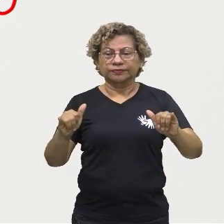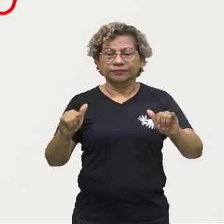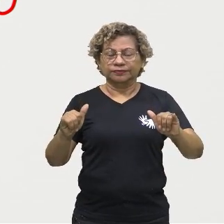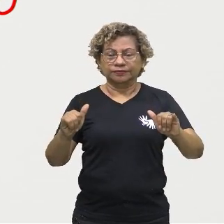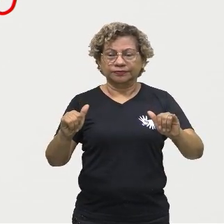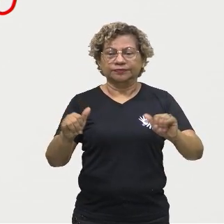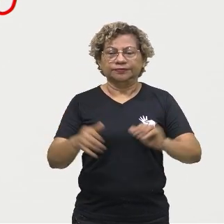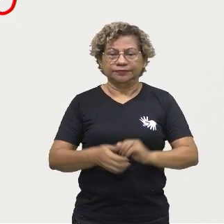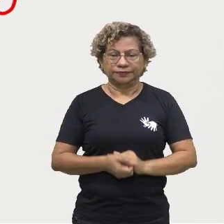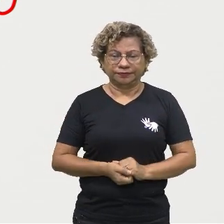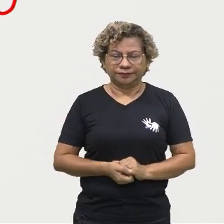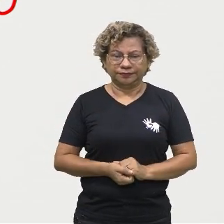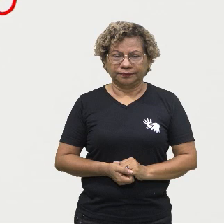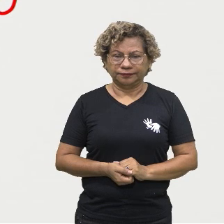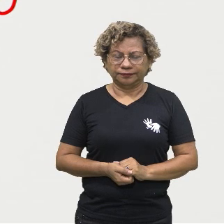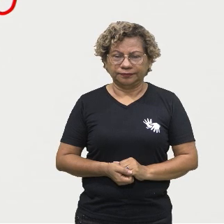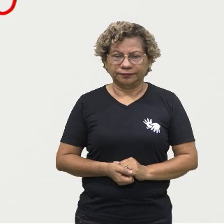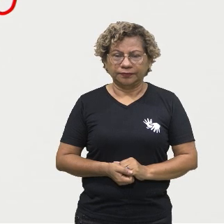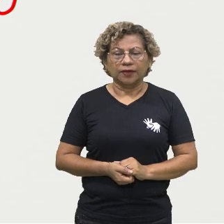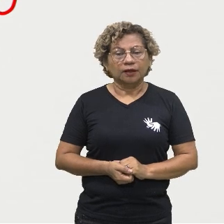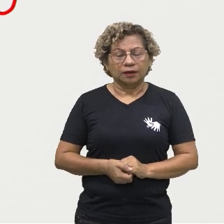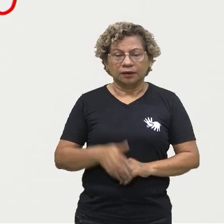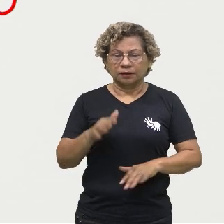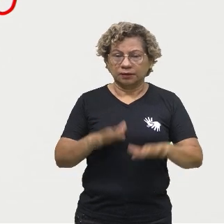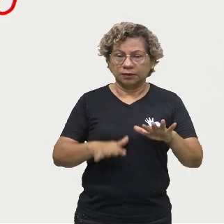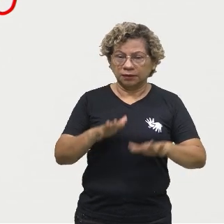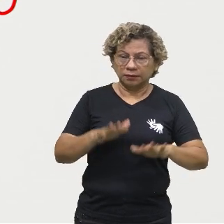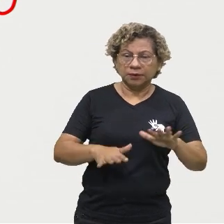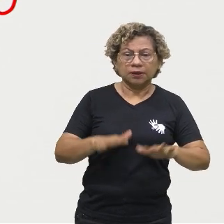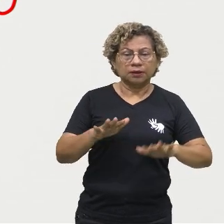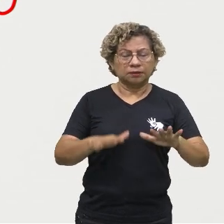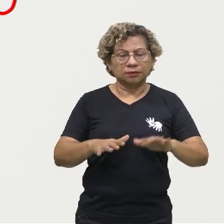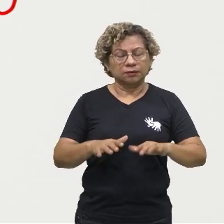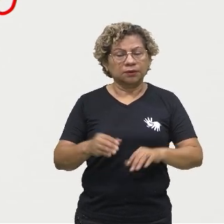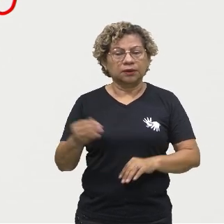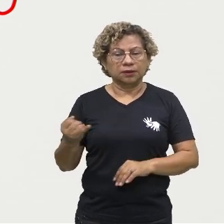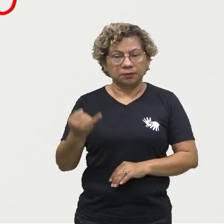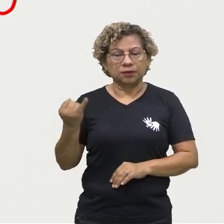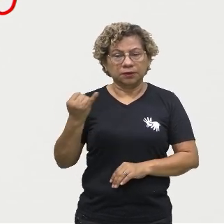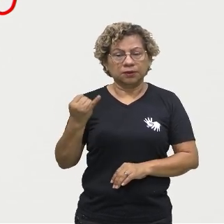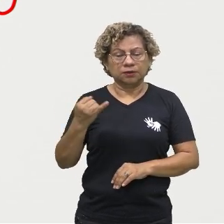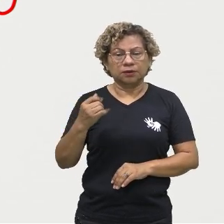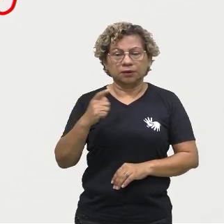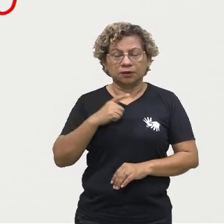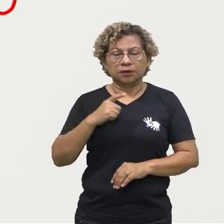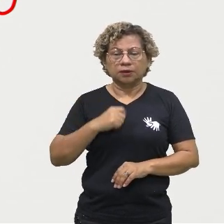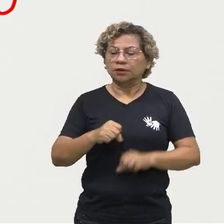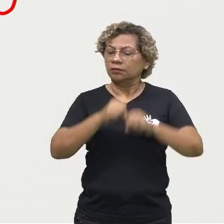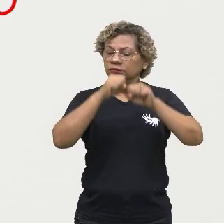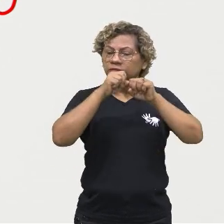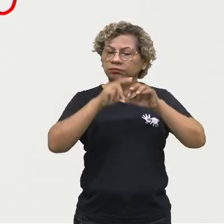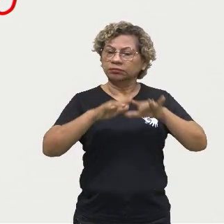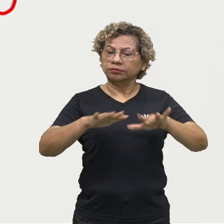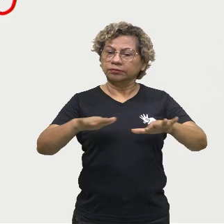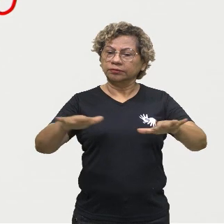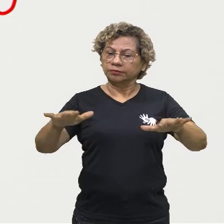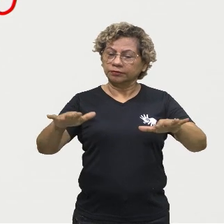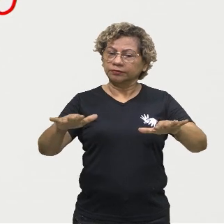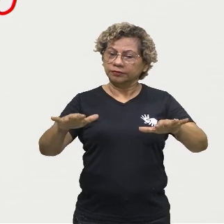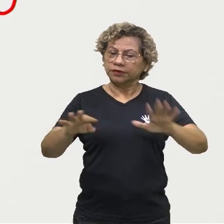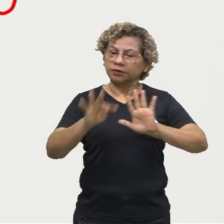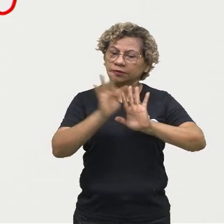E de um determinado modo, gente, é importante que aconteça para a divulgação deste